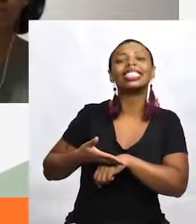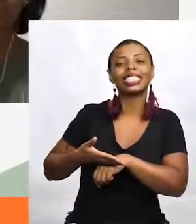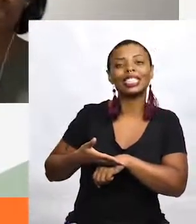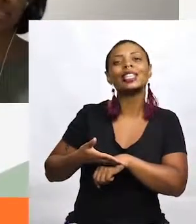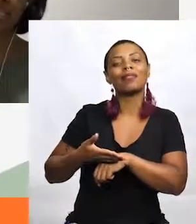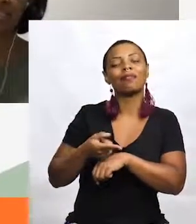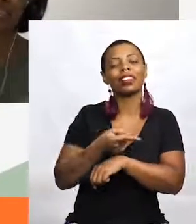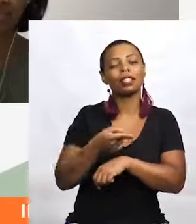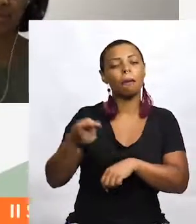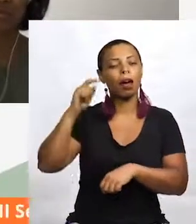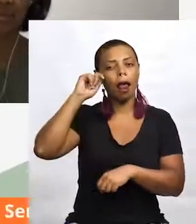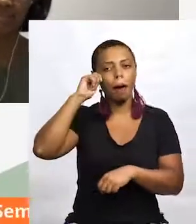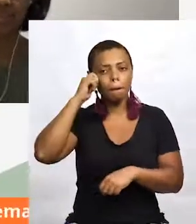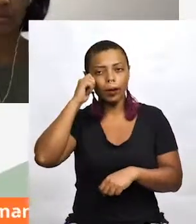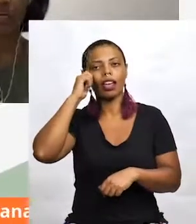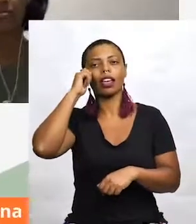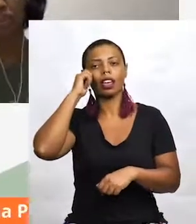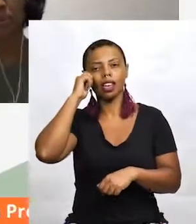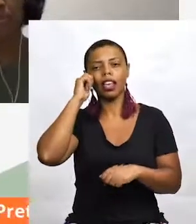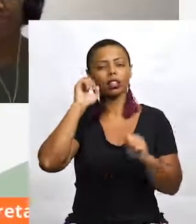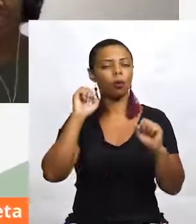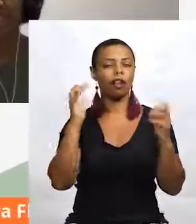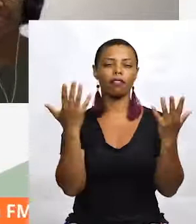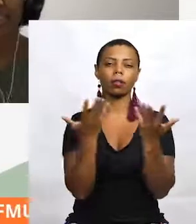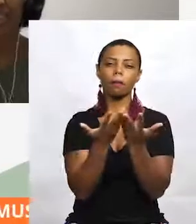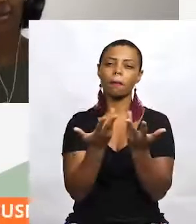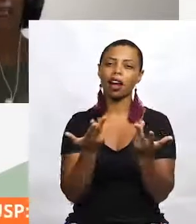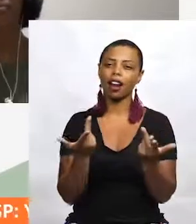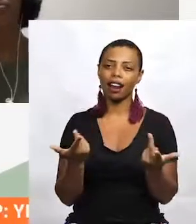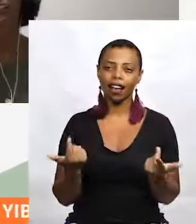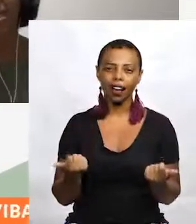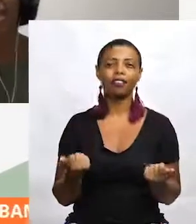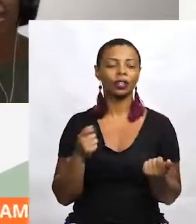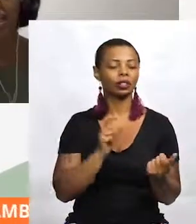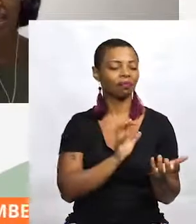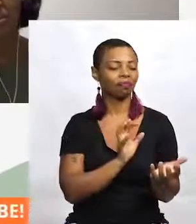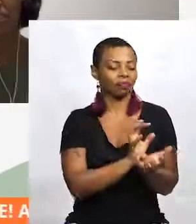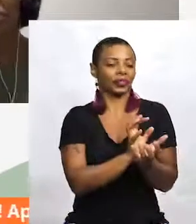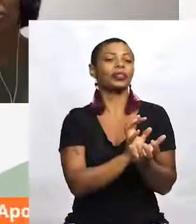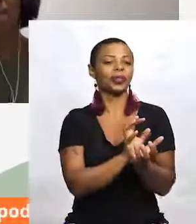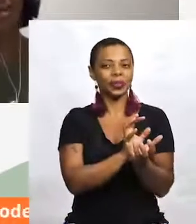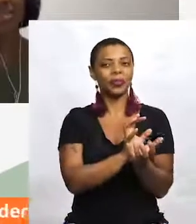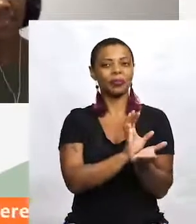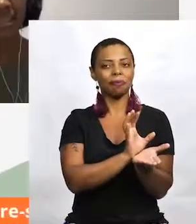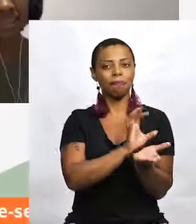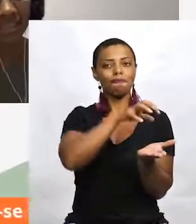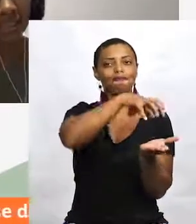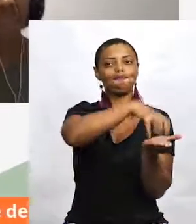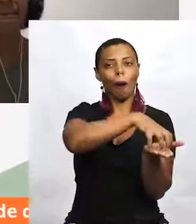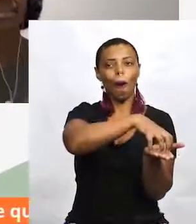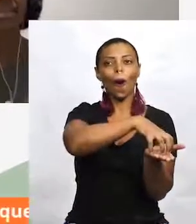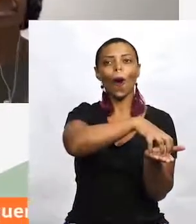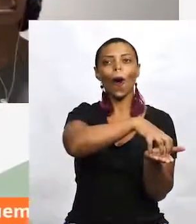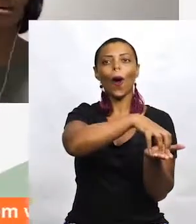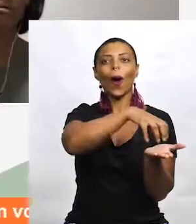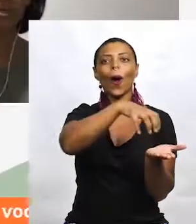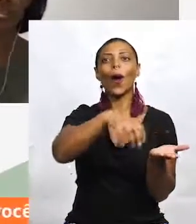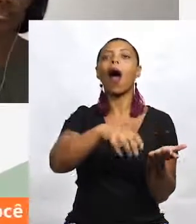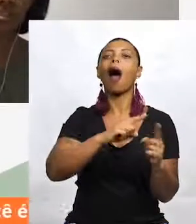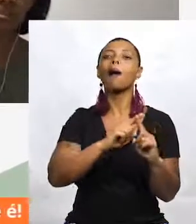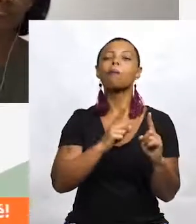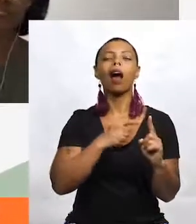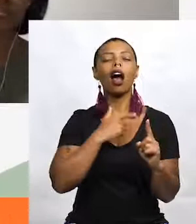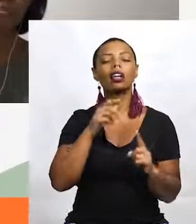participando dessa Semana Preta, um evento tão maravilhoso, né, nesse quilombo. E escutar a Adriana, assim,